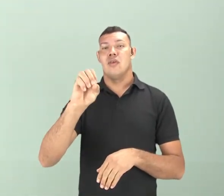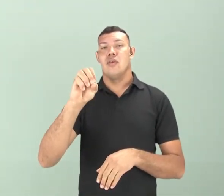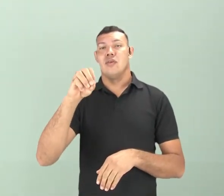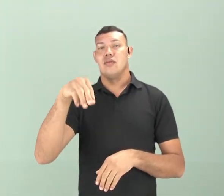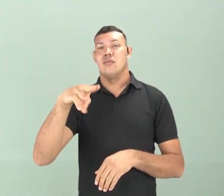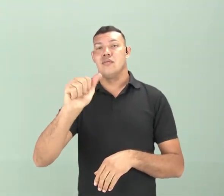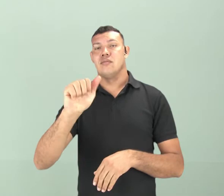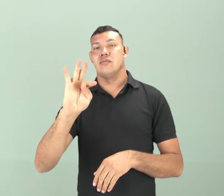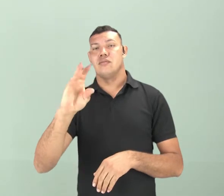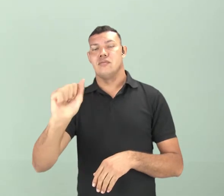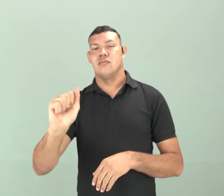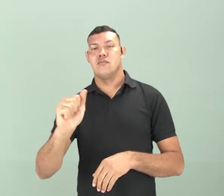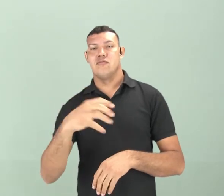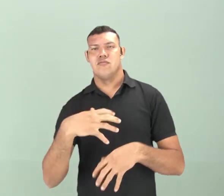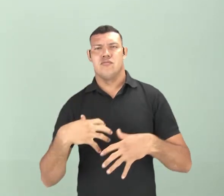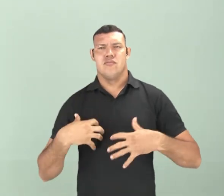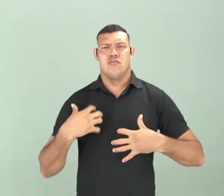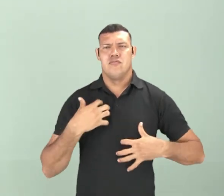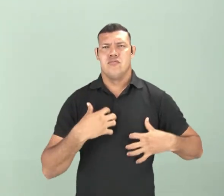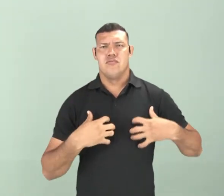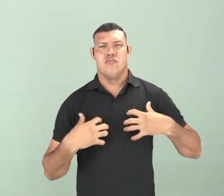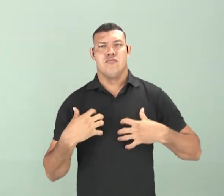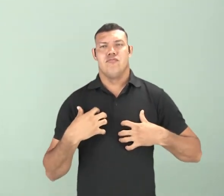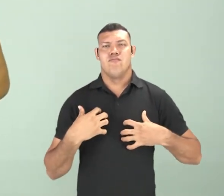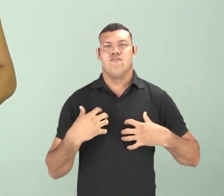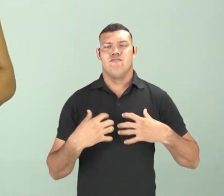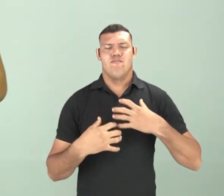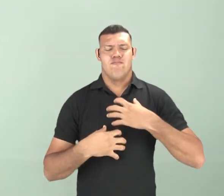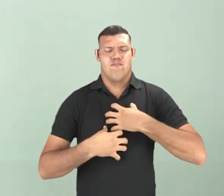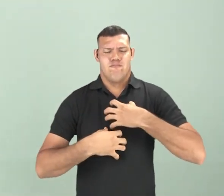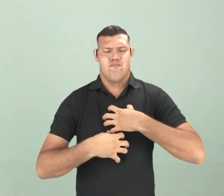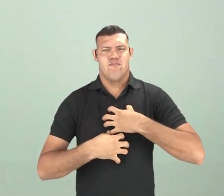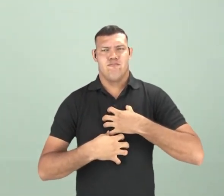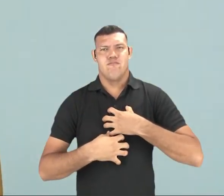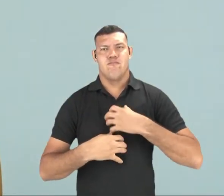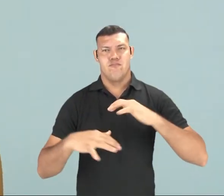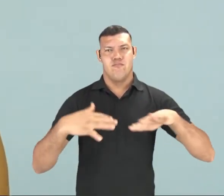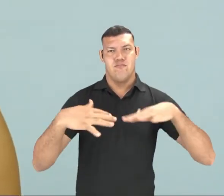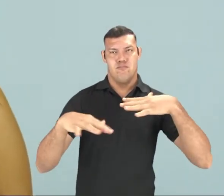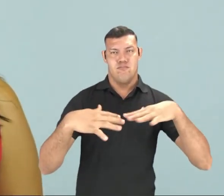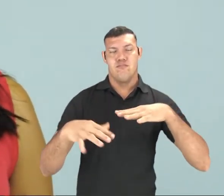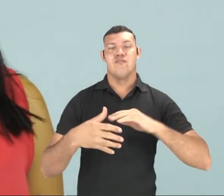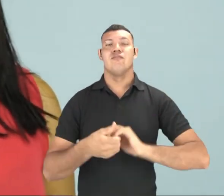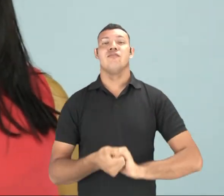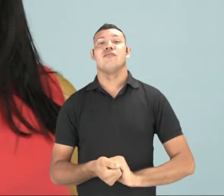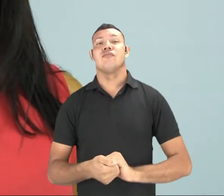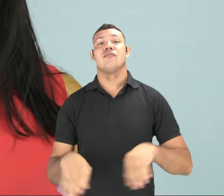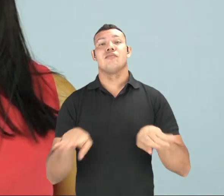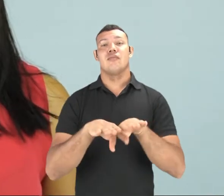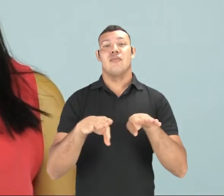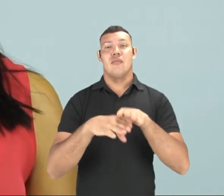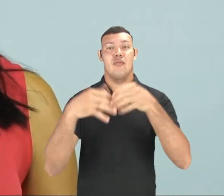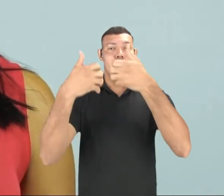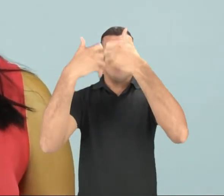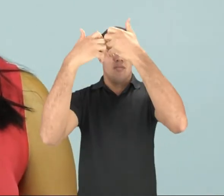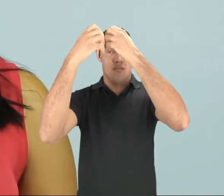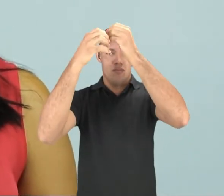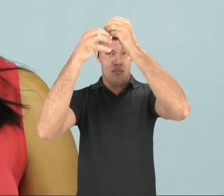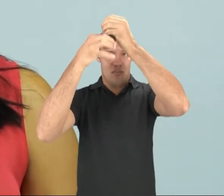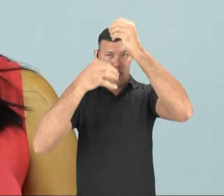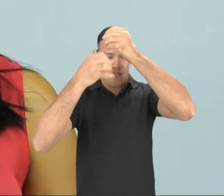neurônios sensoriais e motores voluntários. Também no sistema nervoso ele trabalha o ato